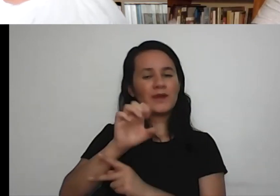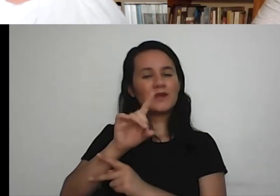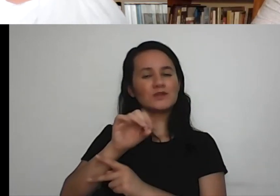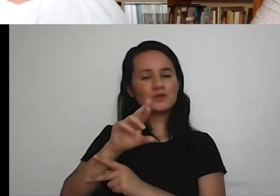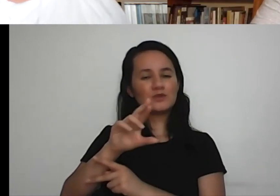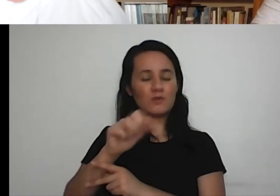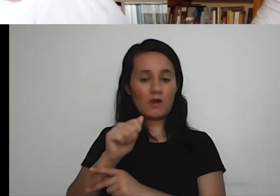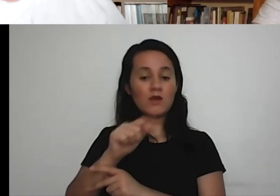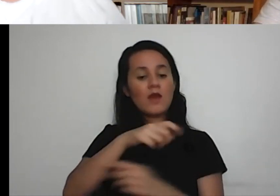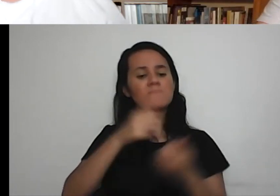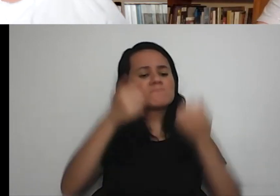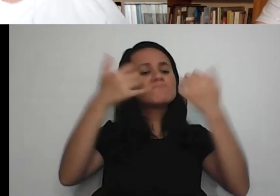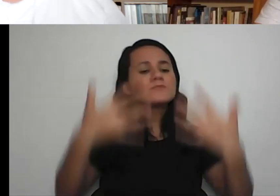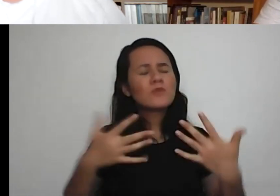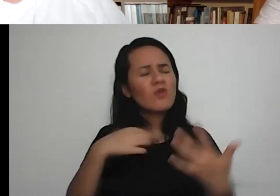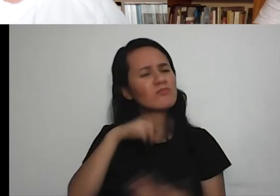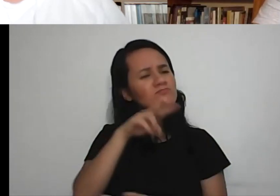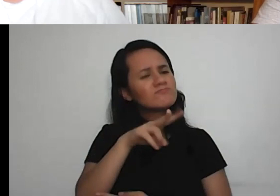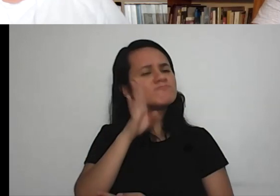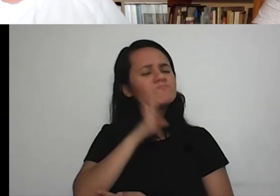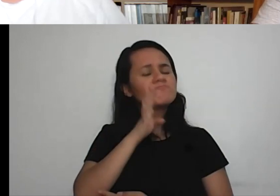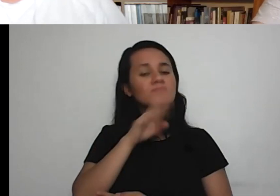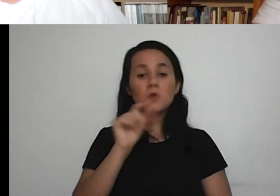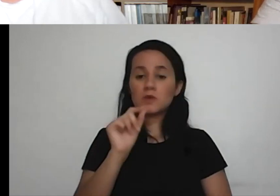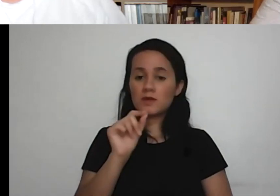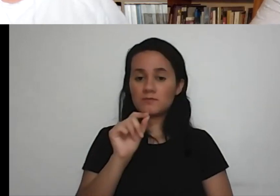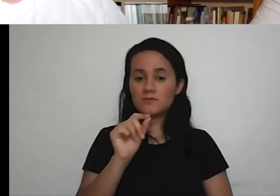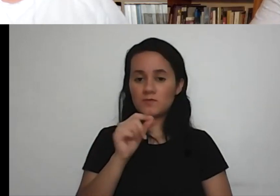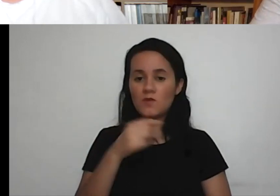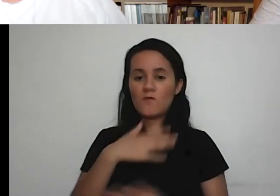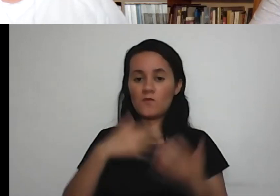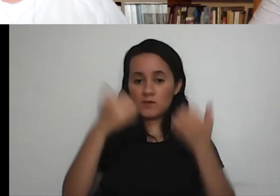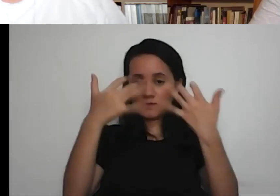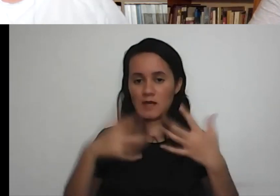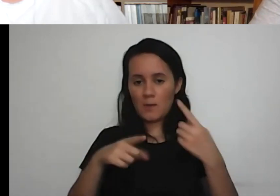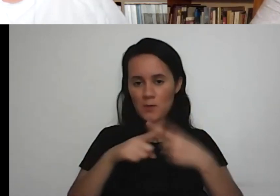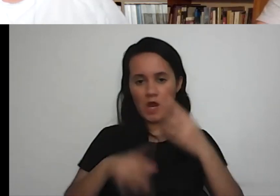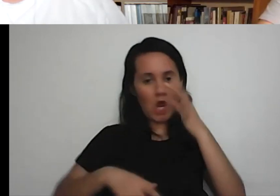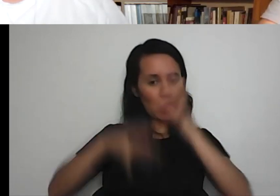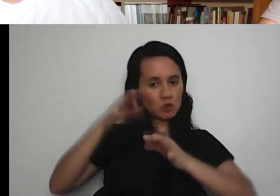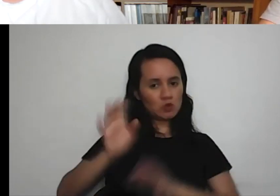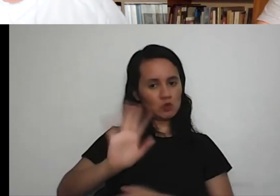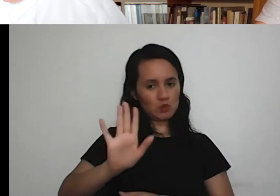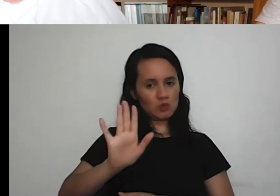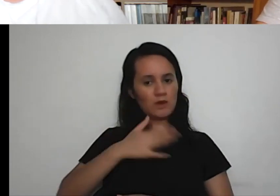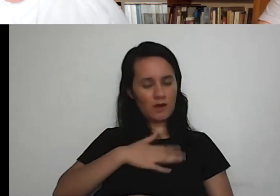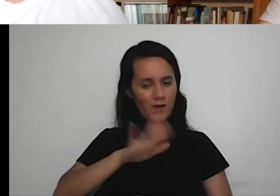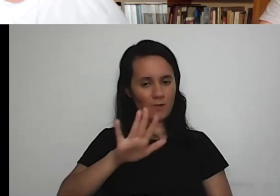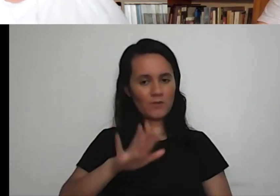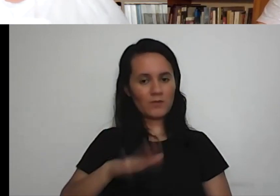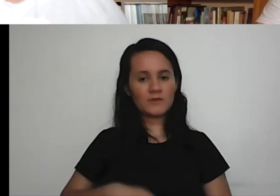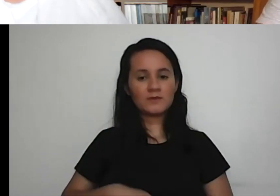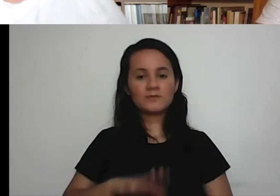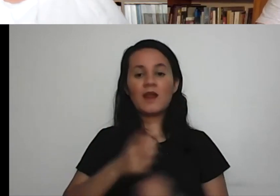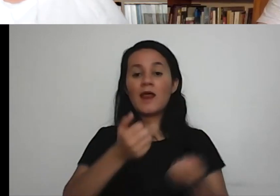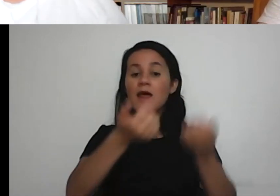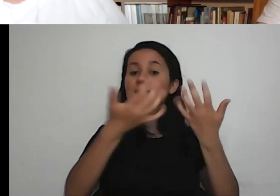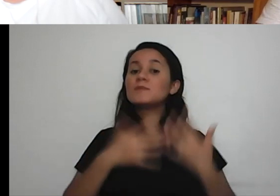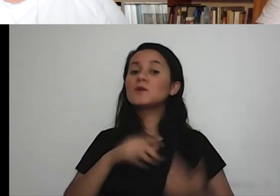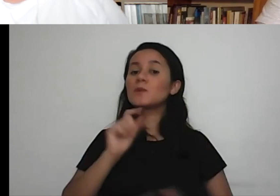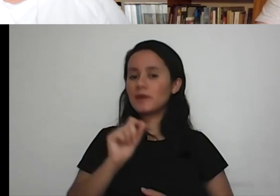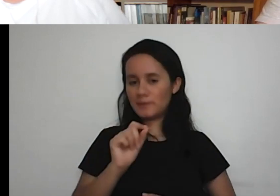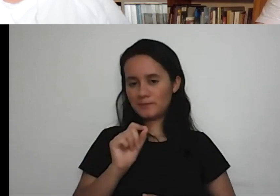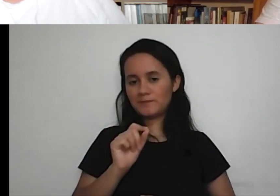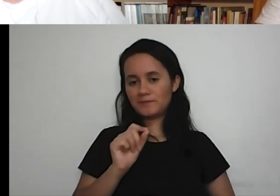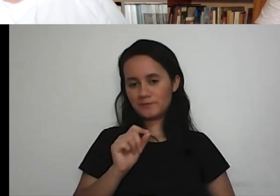declaração que eu achei muito interessante, que é o seguinte, e eu vou explicar por quê, não me julguem depois que eu ler a declaração. Ela diz o seguinte, ela diz, no